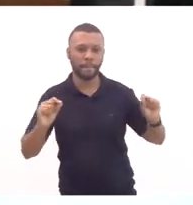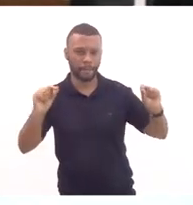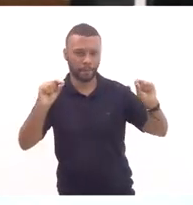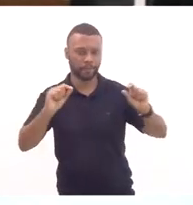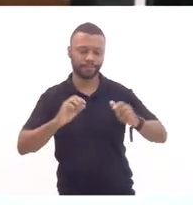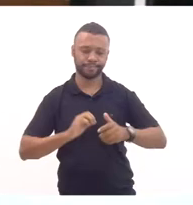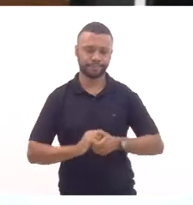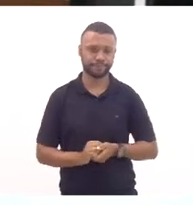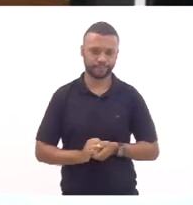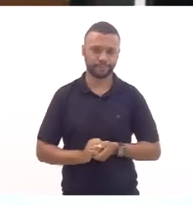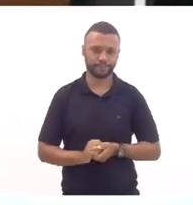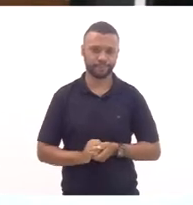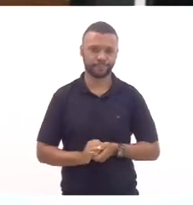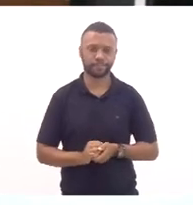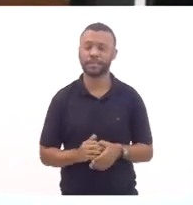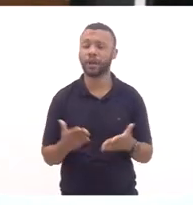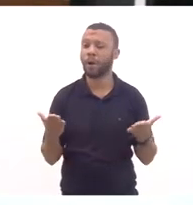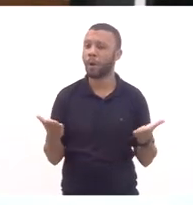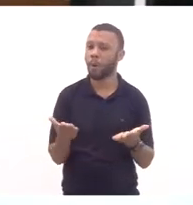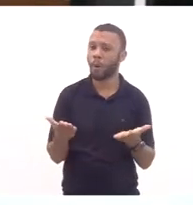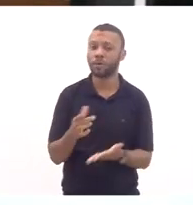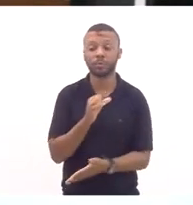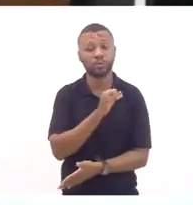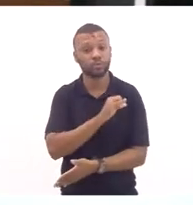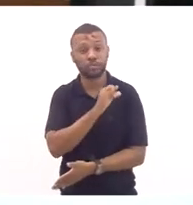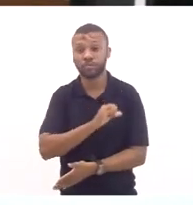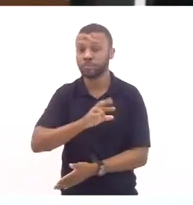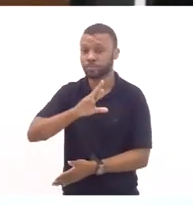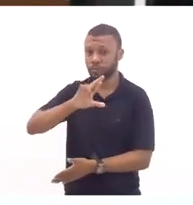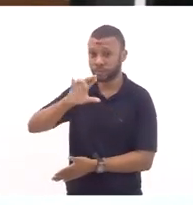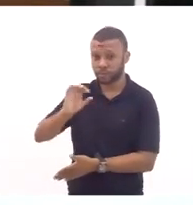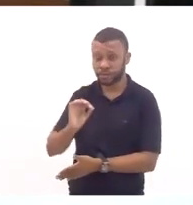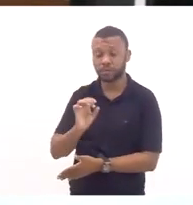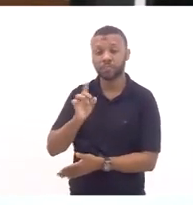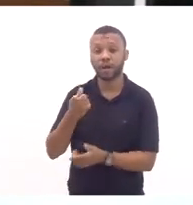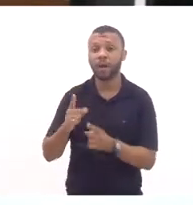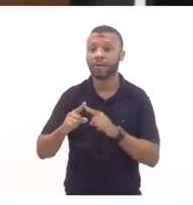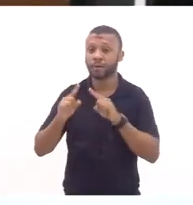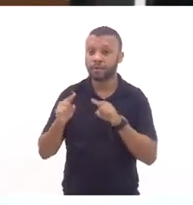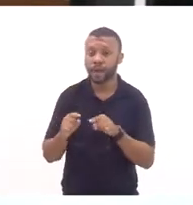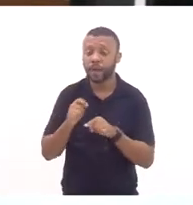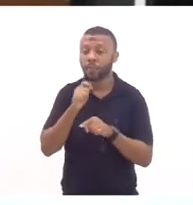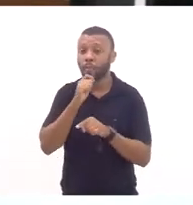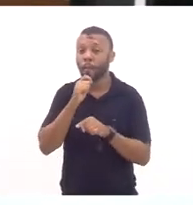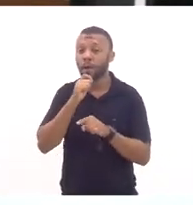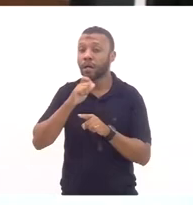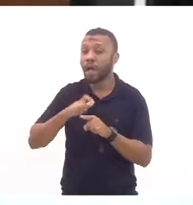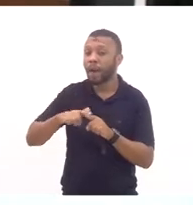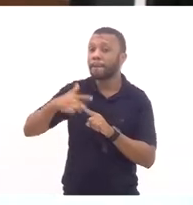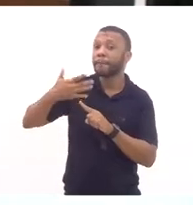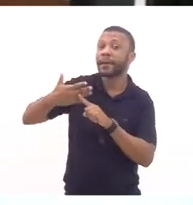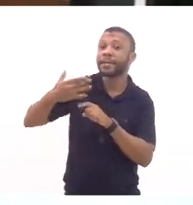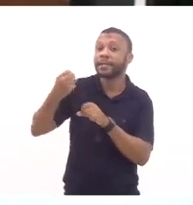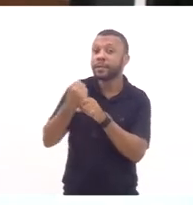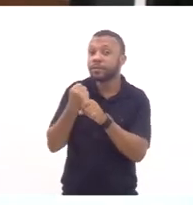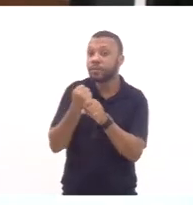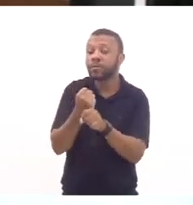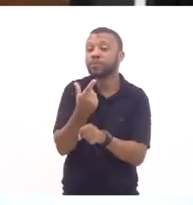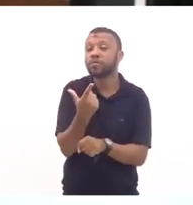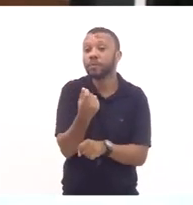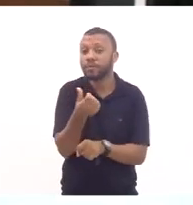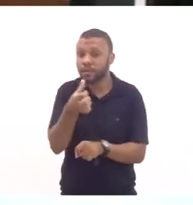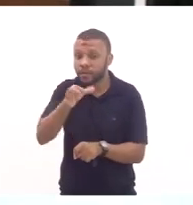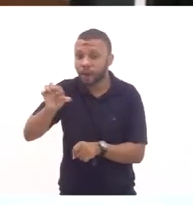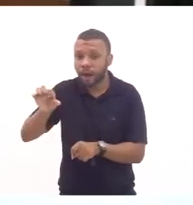No Rio de Janeiro, os trabalhadores sem aumento desde 2019, como